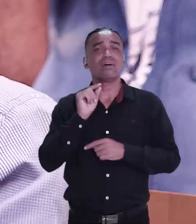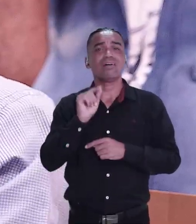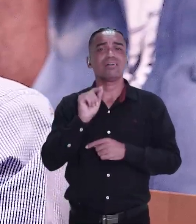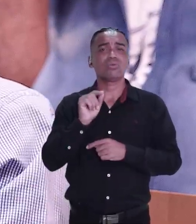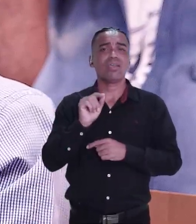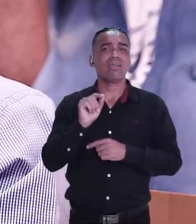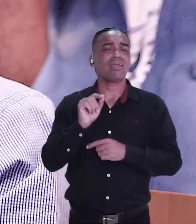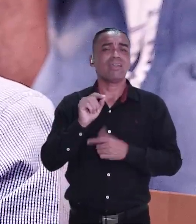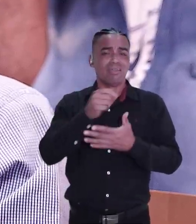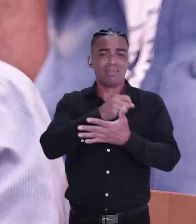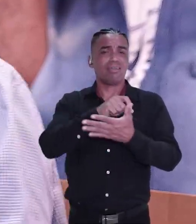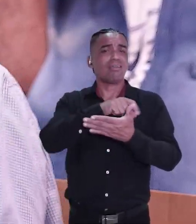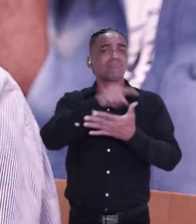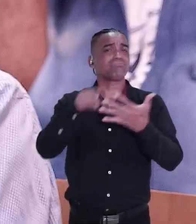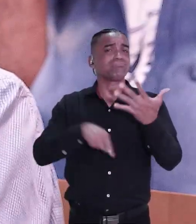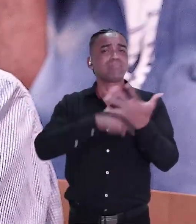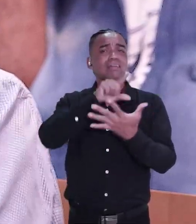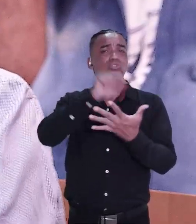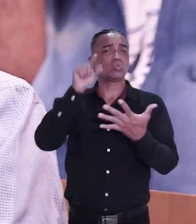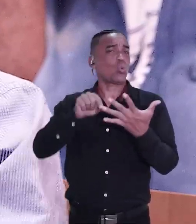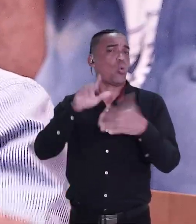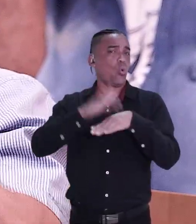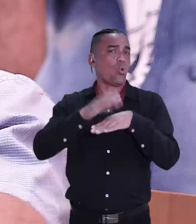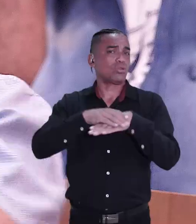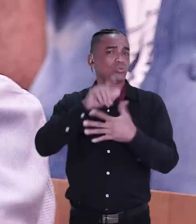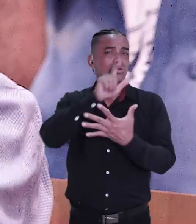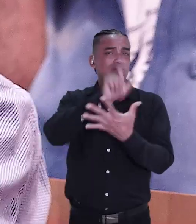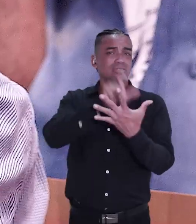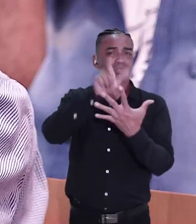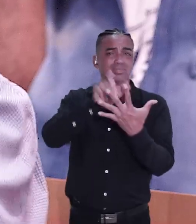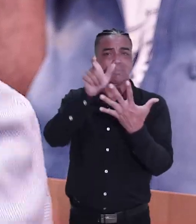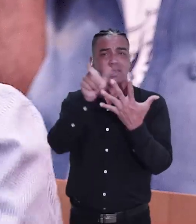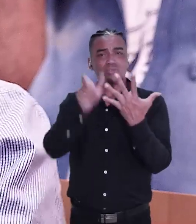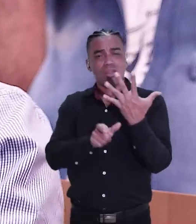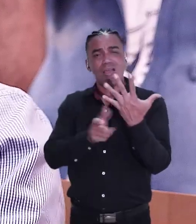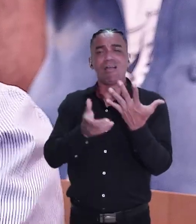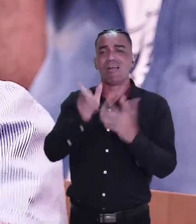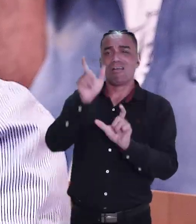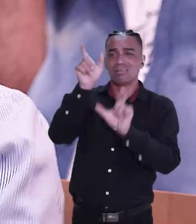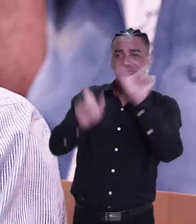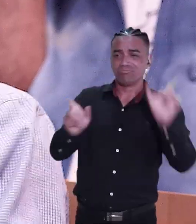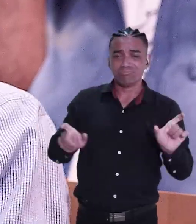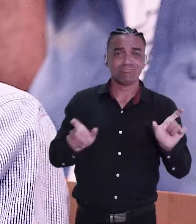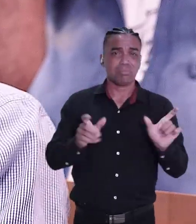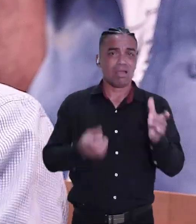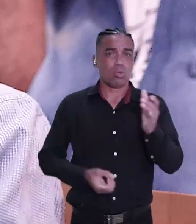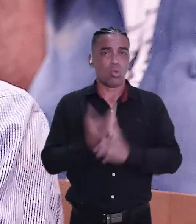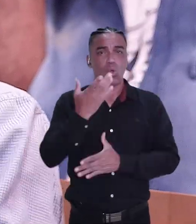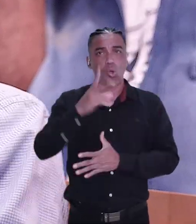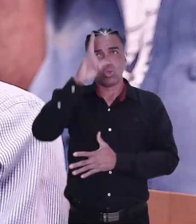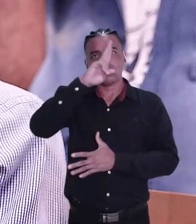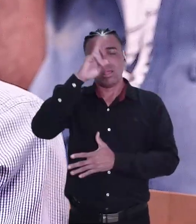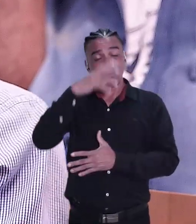dúvida profunda de quais são os seus critérios de escolha dos personagens e momentos para construir esse